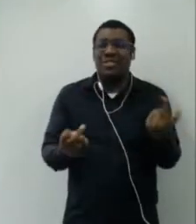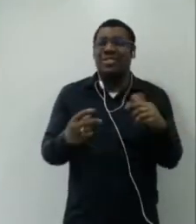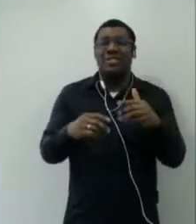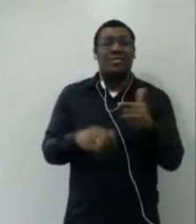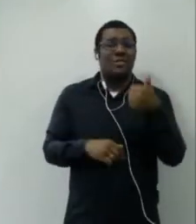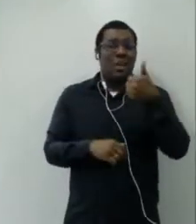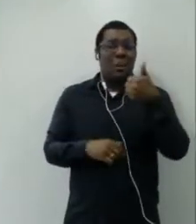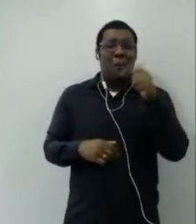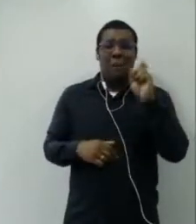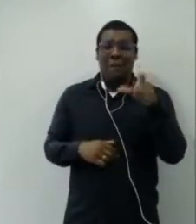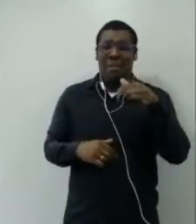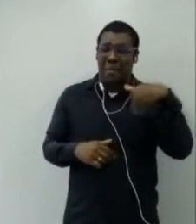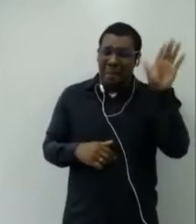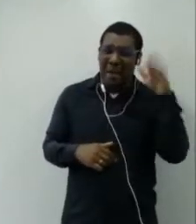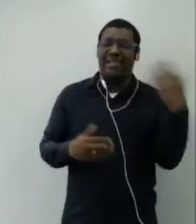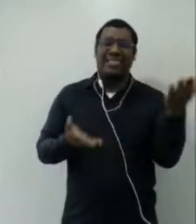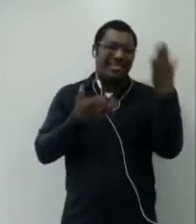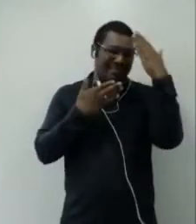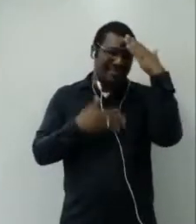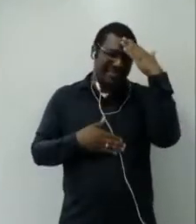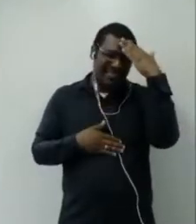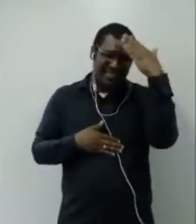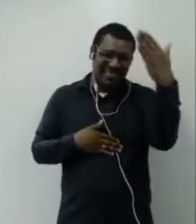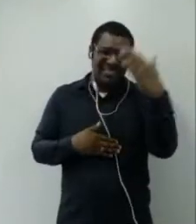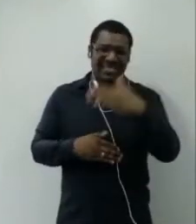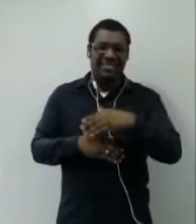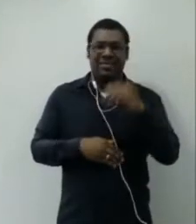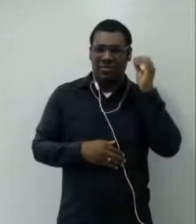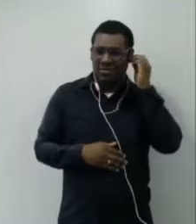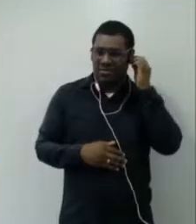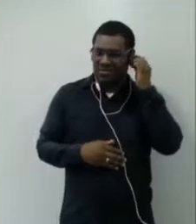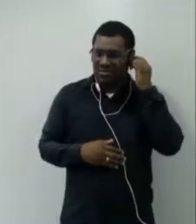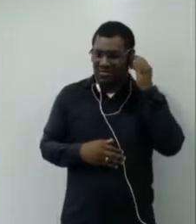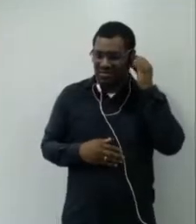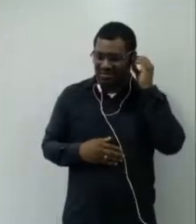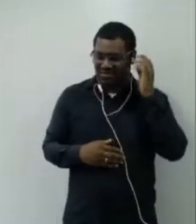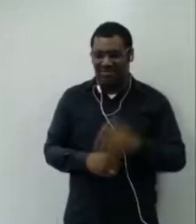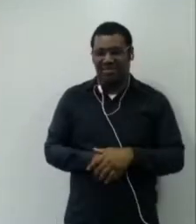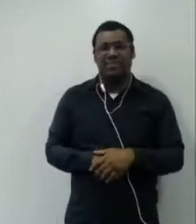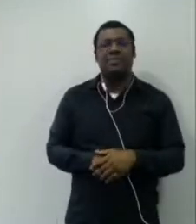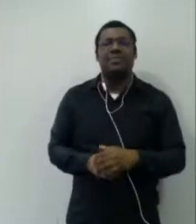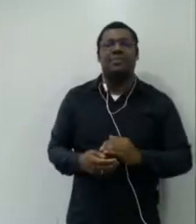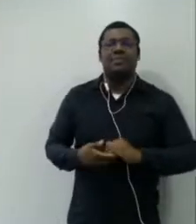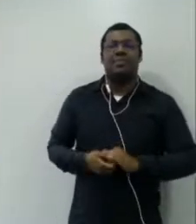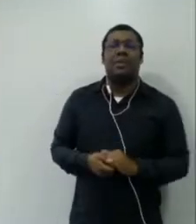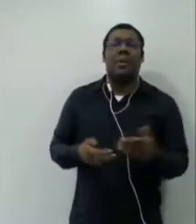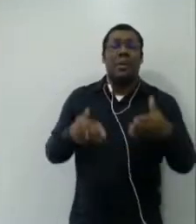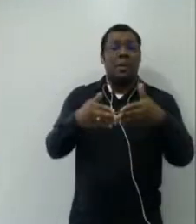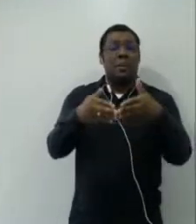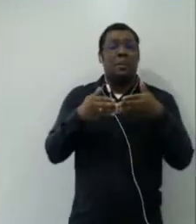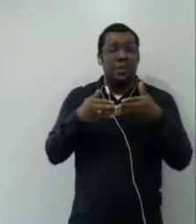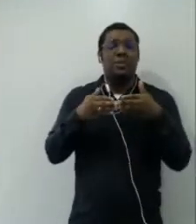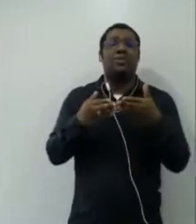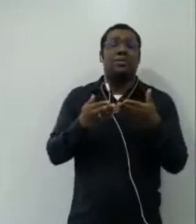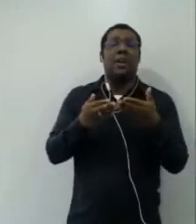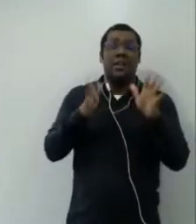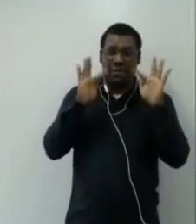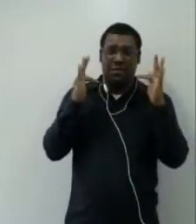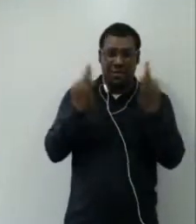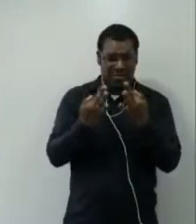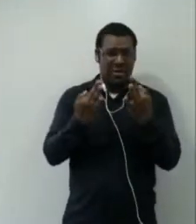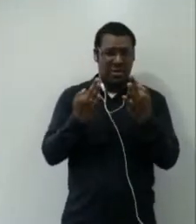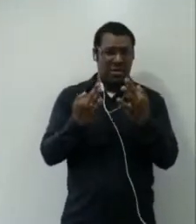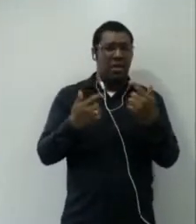simplificar aí, porque não tenho condições de avançar, eu vou usar, e estou pedindo à família permissão para usar,